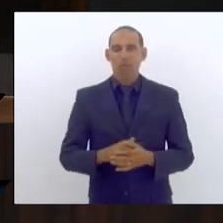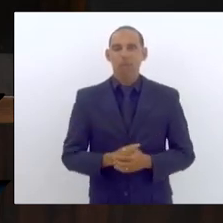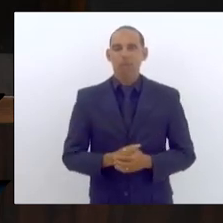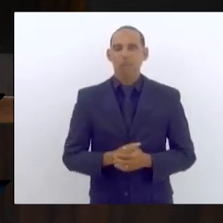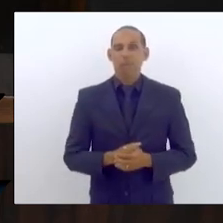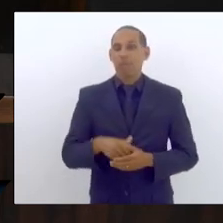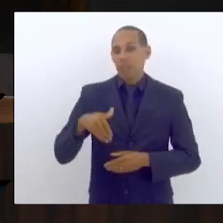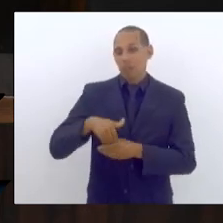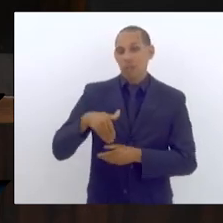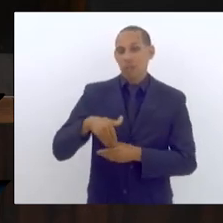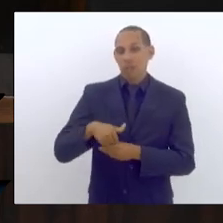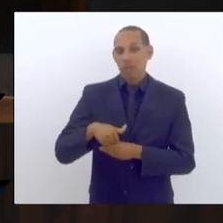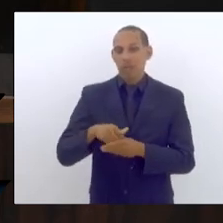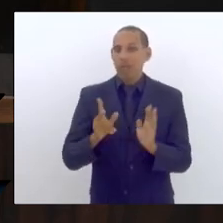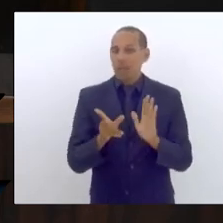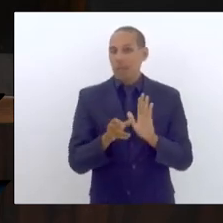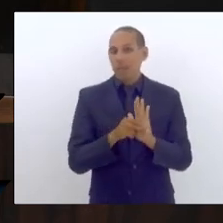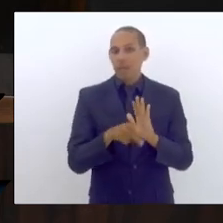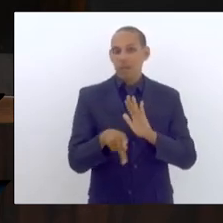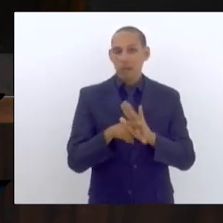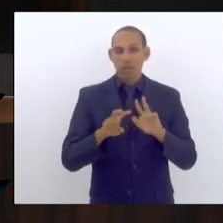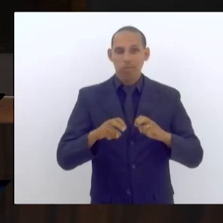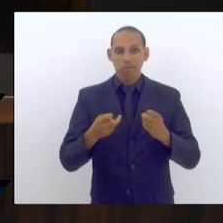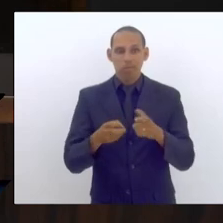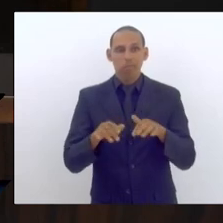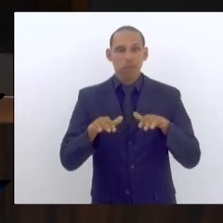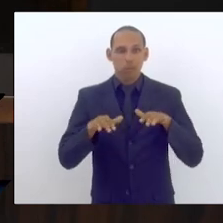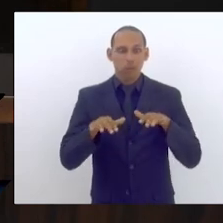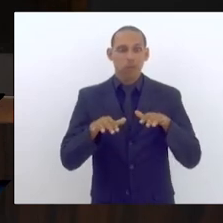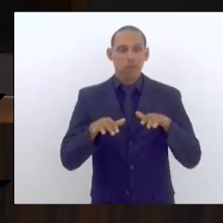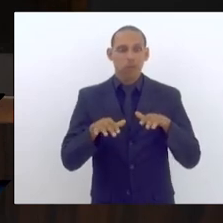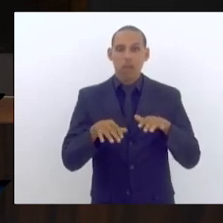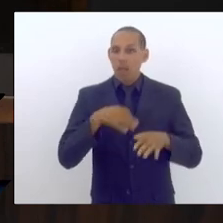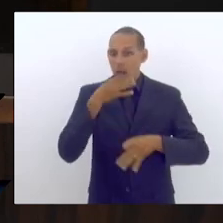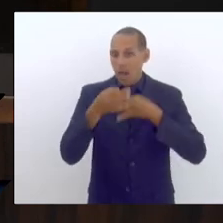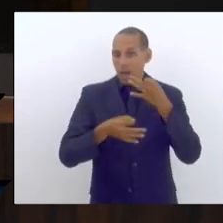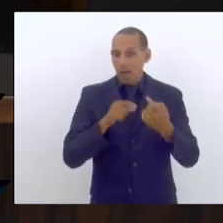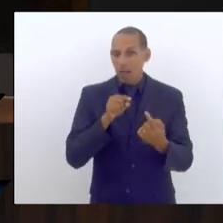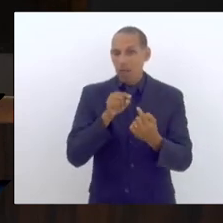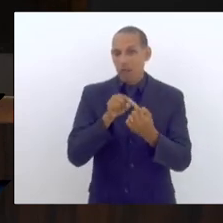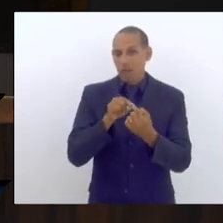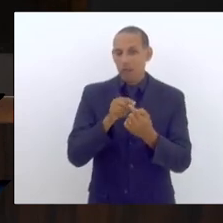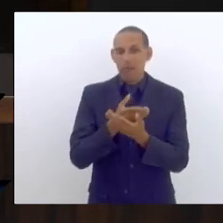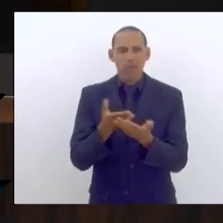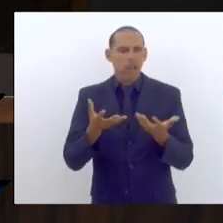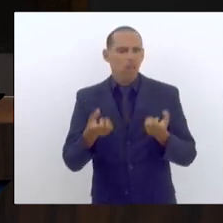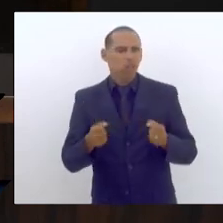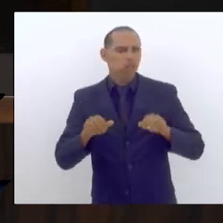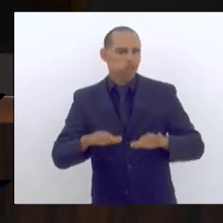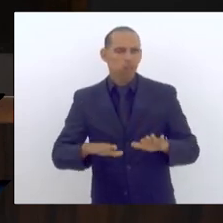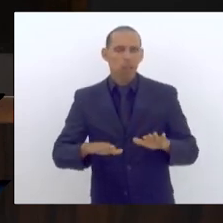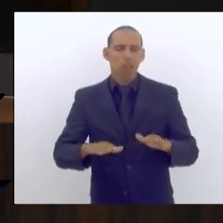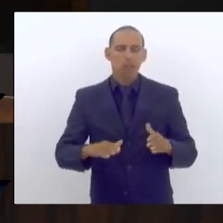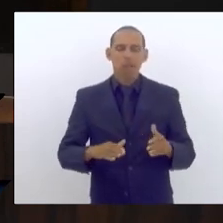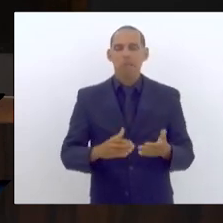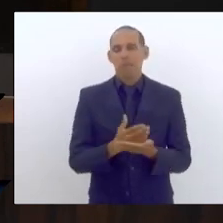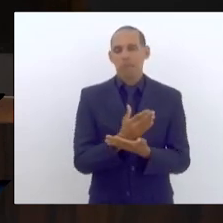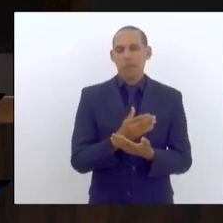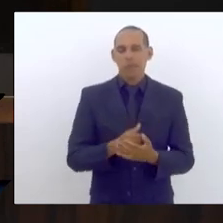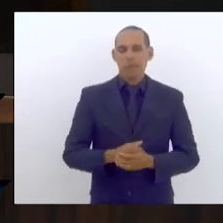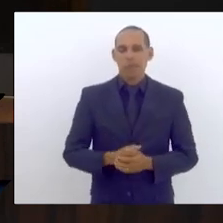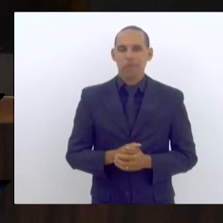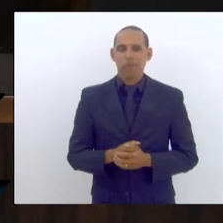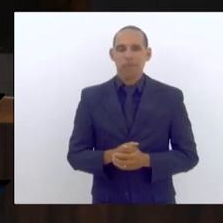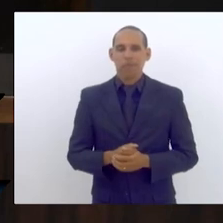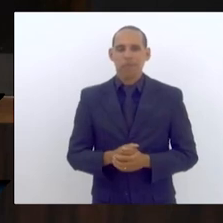Em votação, as emendas de plenário com parecer favorável. Os senhores que aprovam, permaneçam como estão.